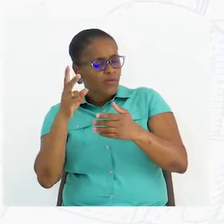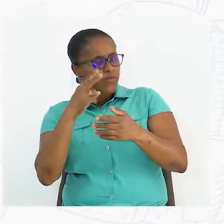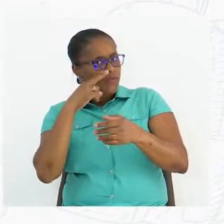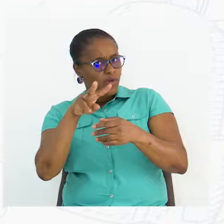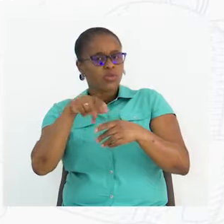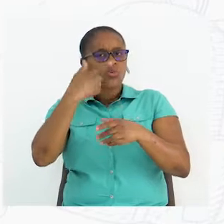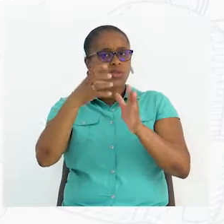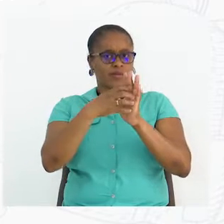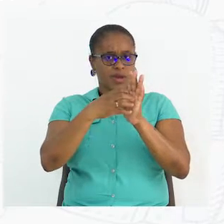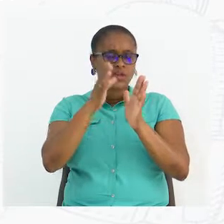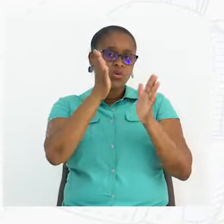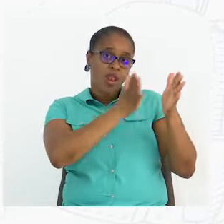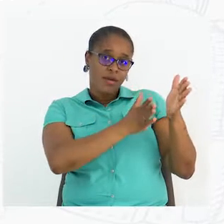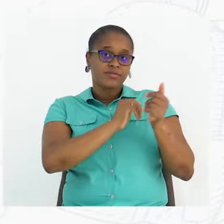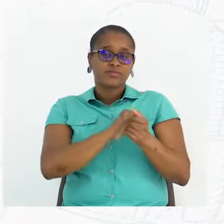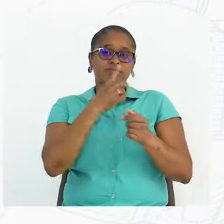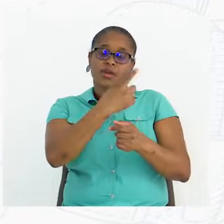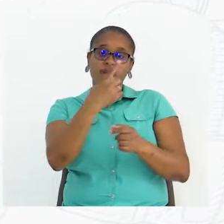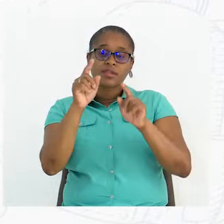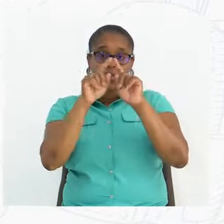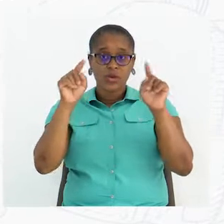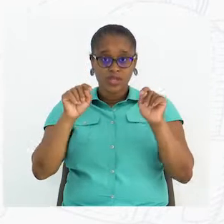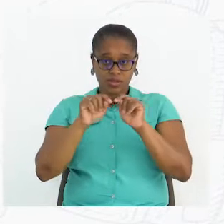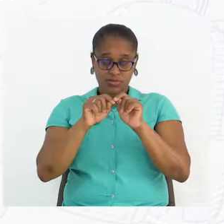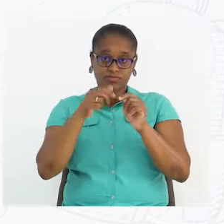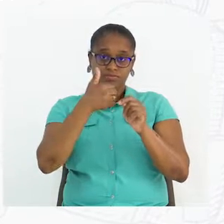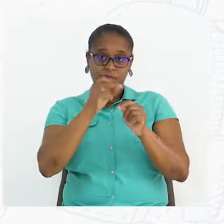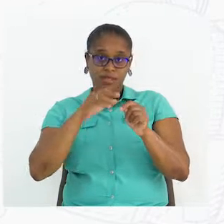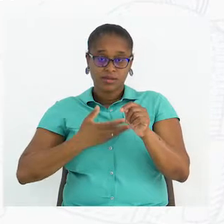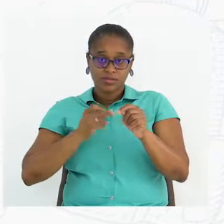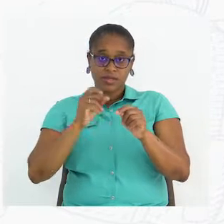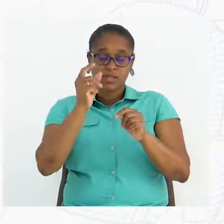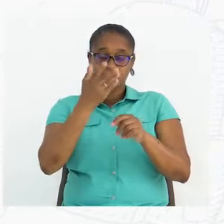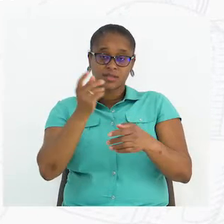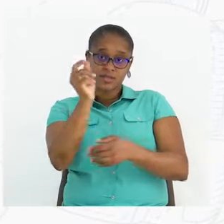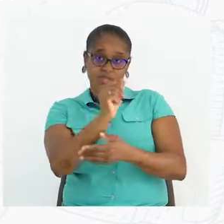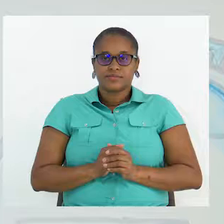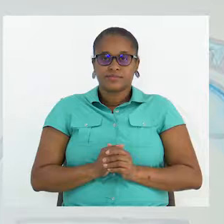lado. Cada quadradinho da banda desenhada chama-se vinheta.